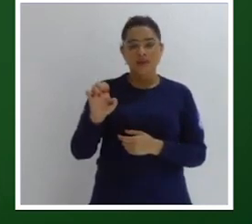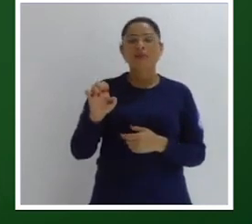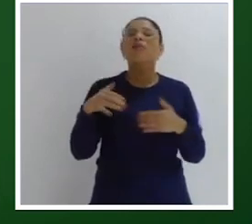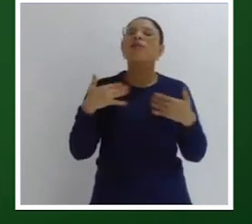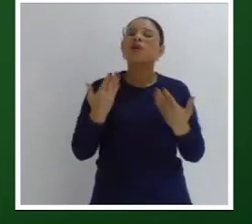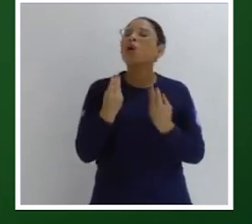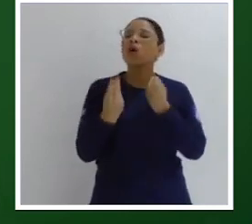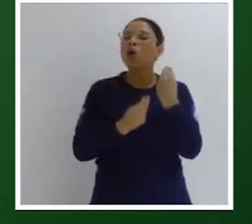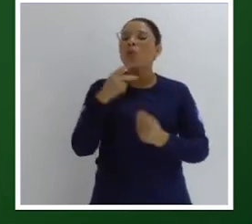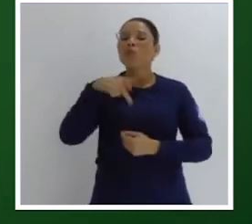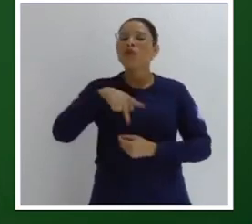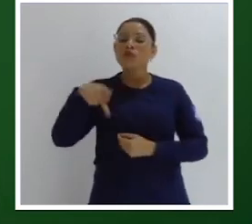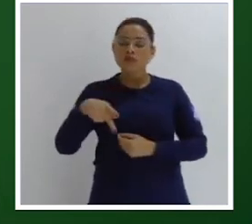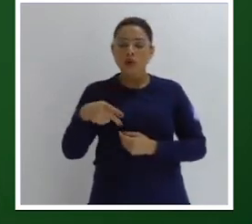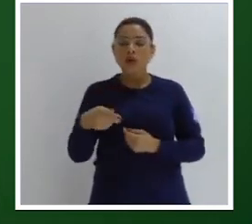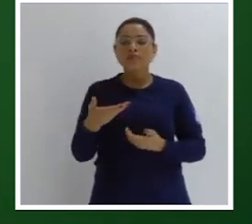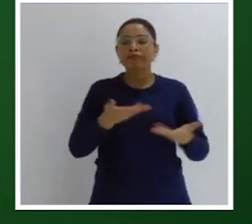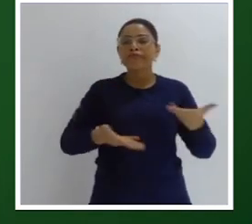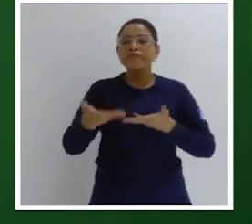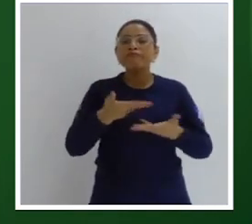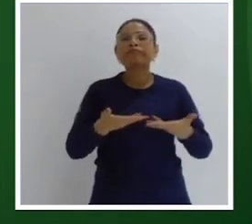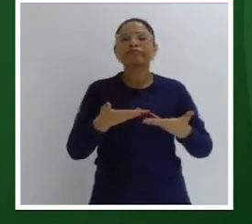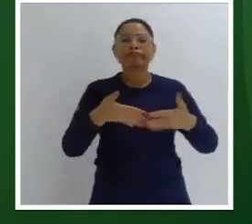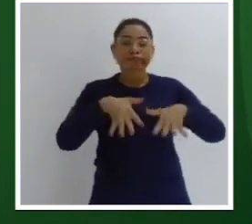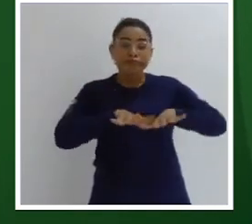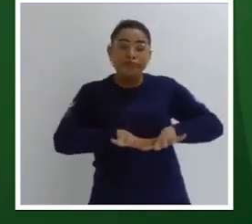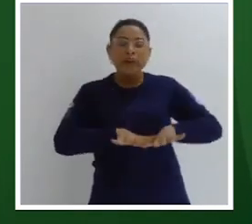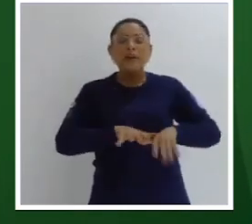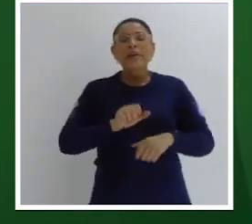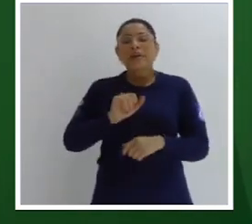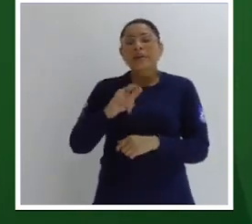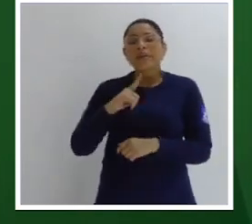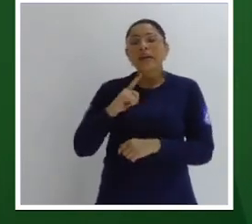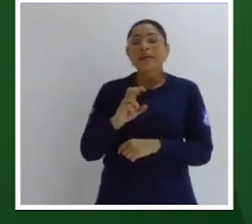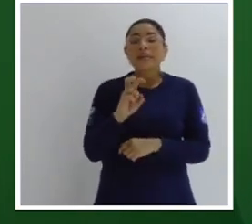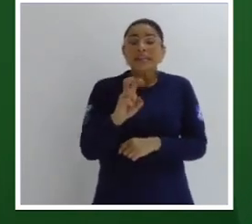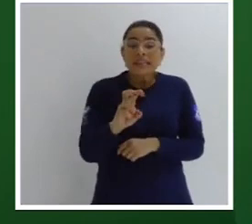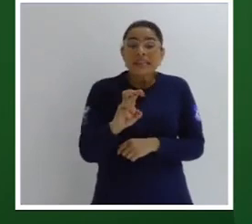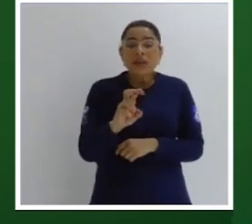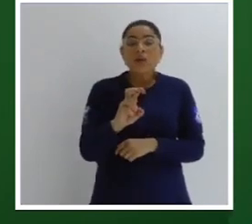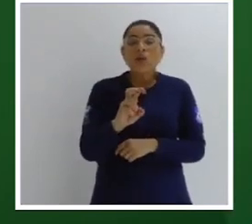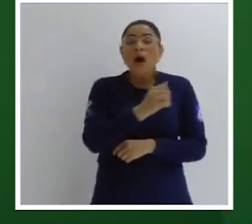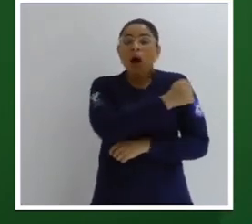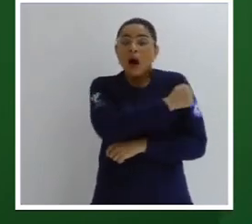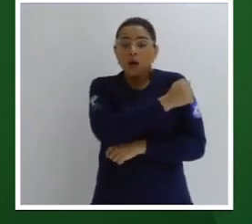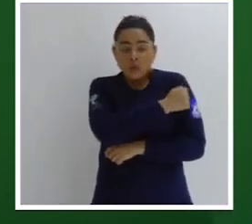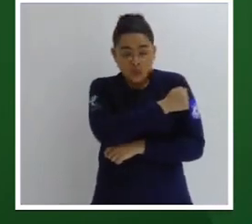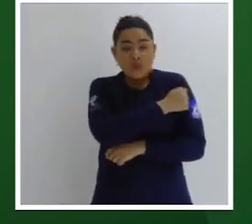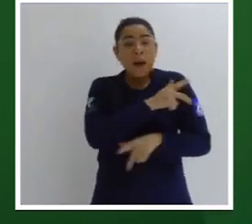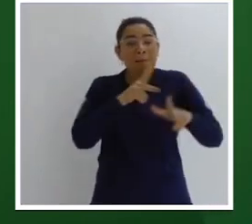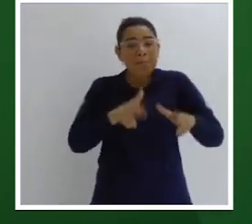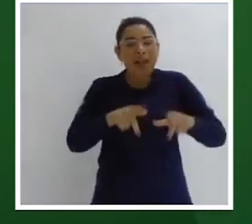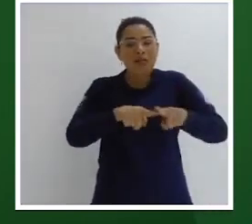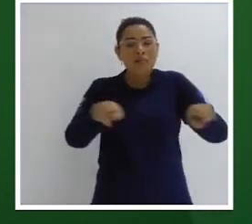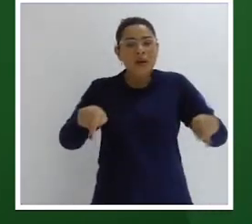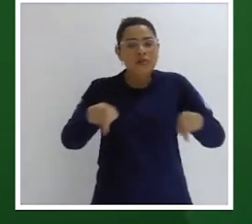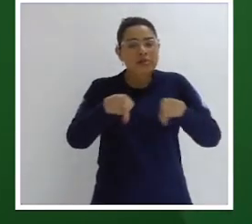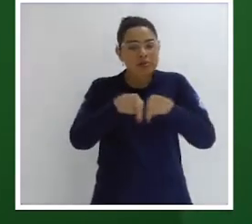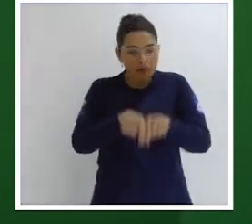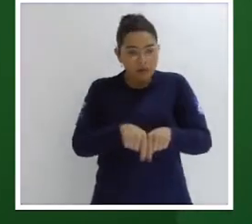lidar com inclusão quando ele tem cinco alunos com deficiências na sua mesma sala